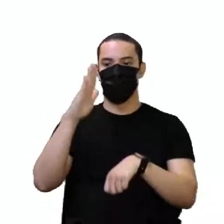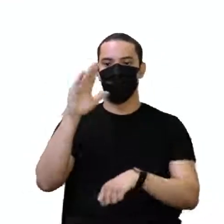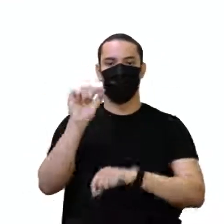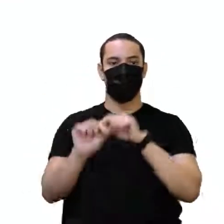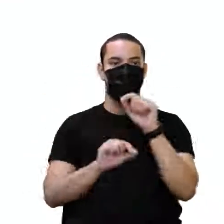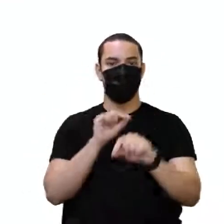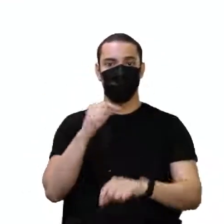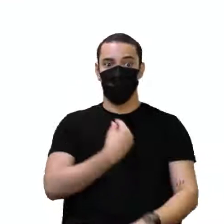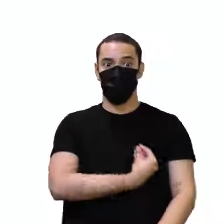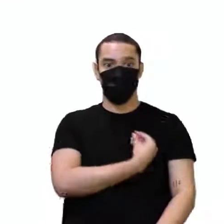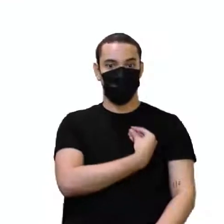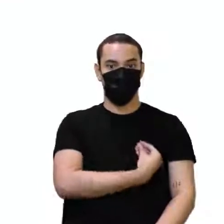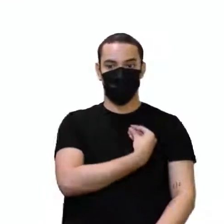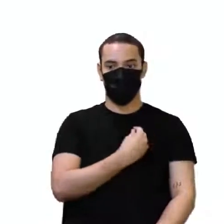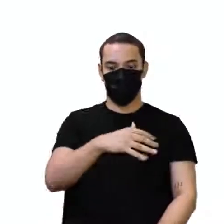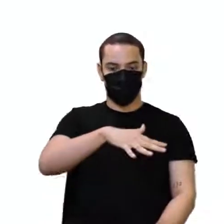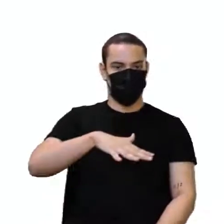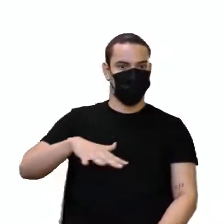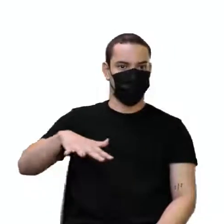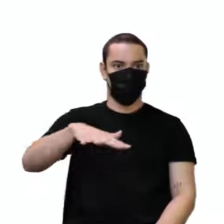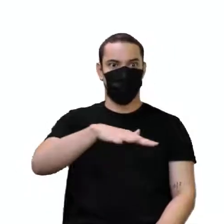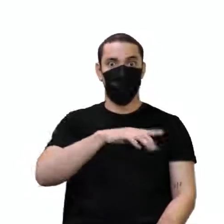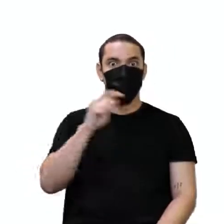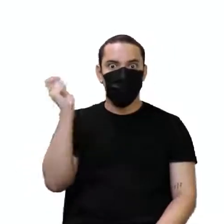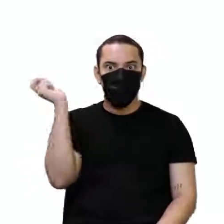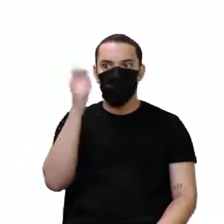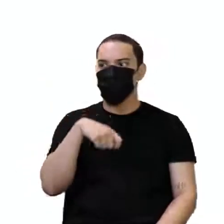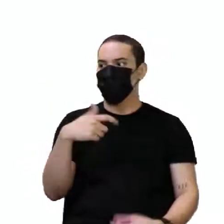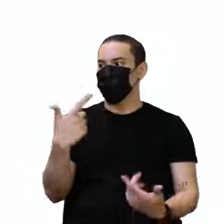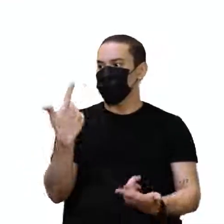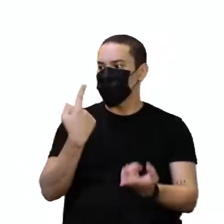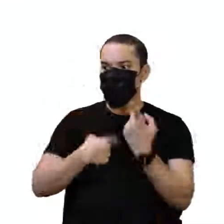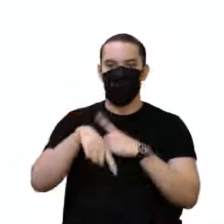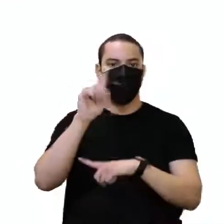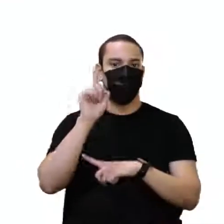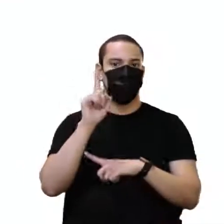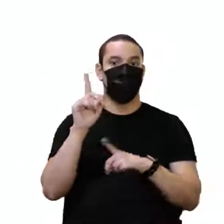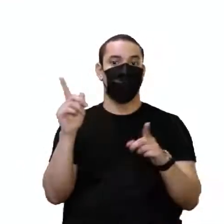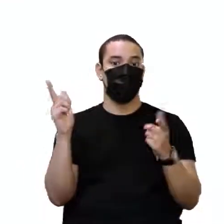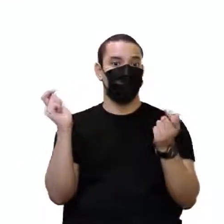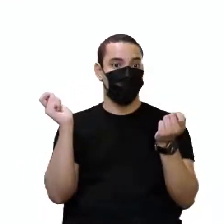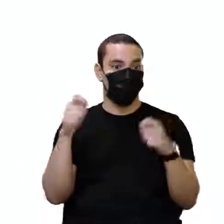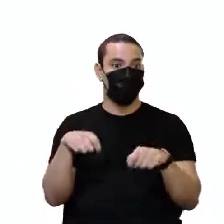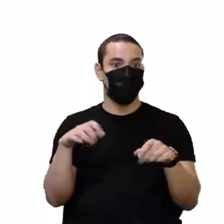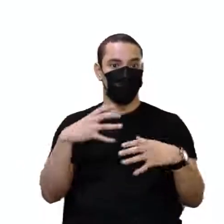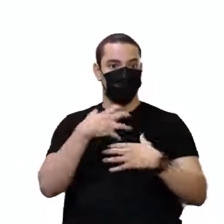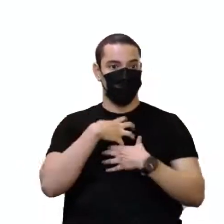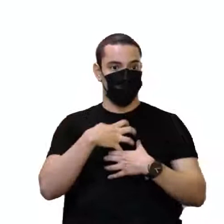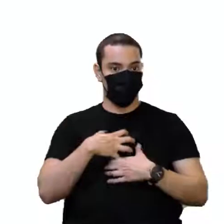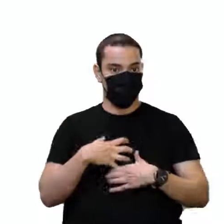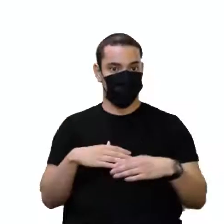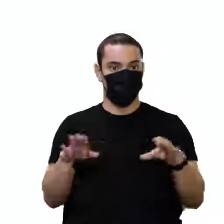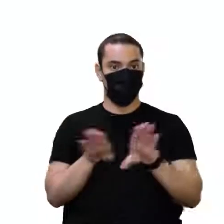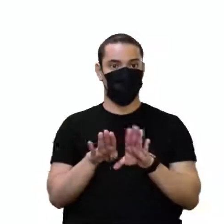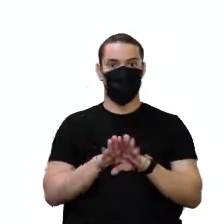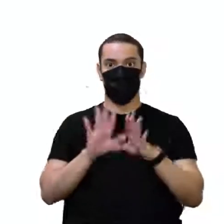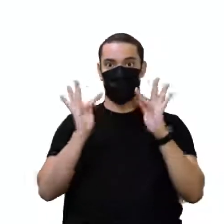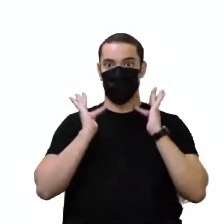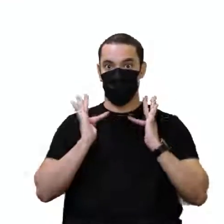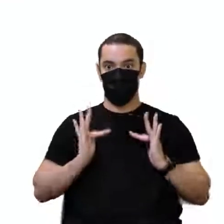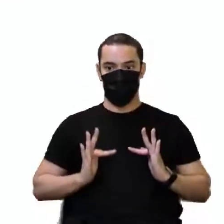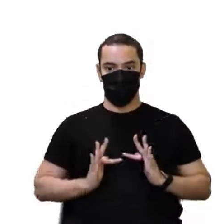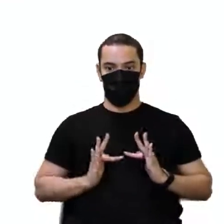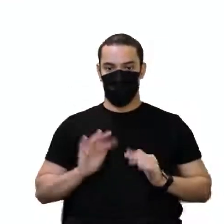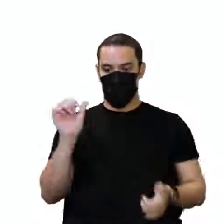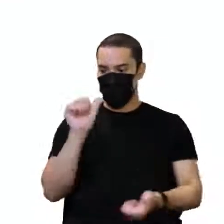chances de sobrevivência no meio ambiente, ajustando-se morfologicamente e também fisiologicamente ao ecossistema em que